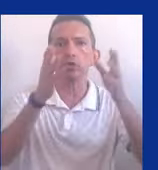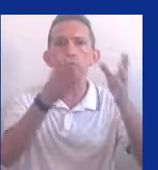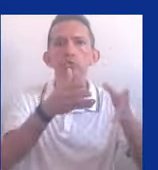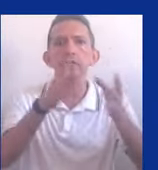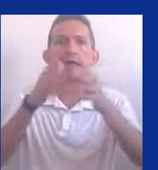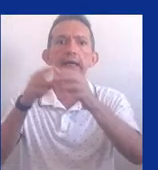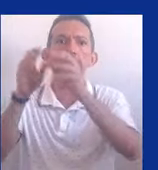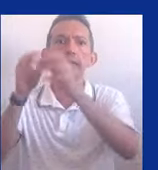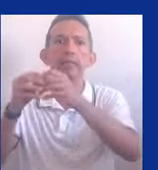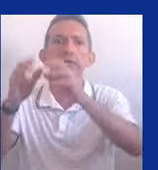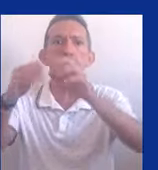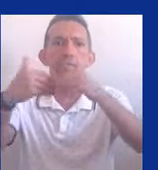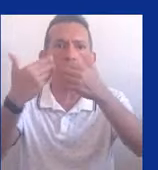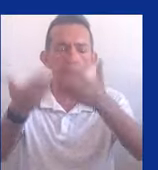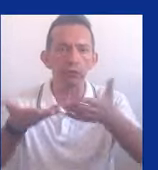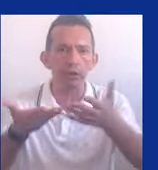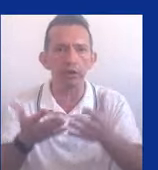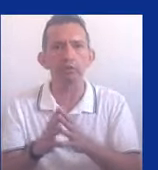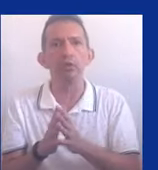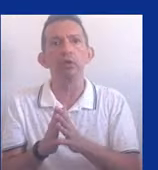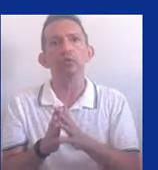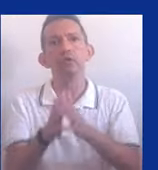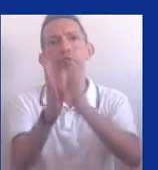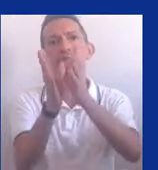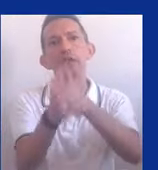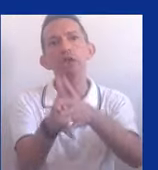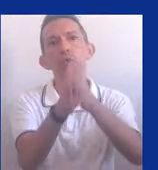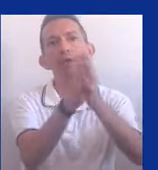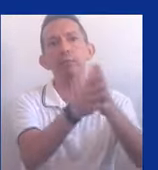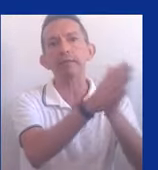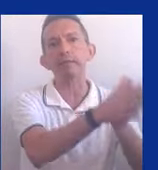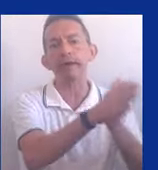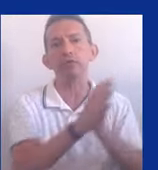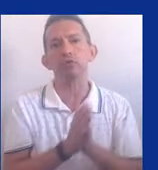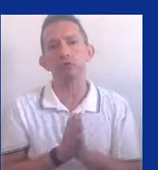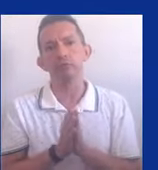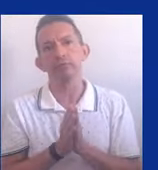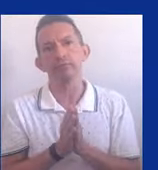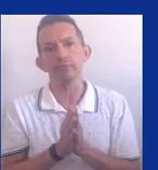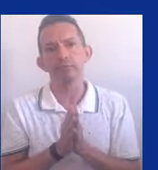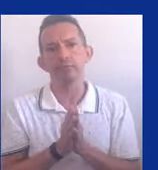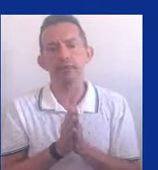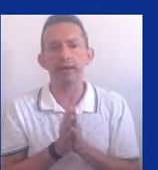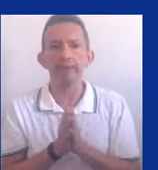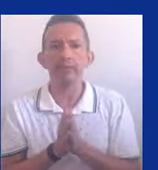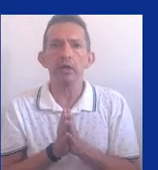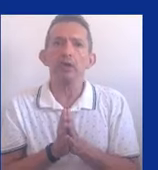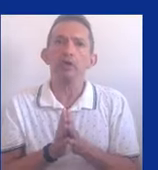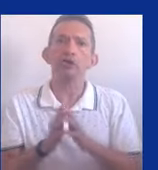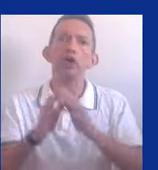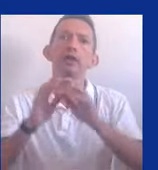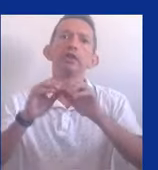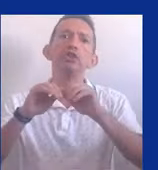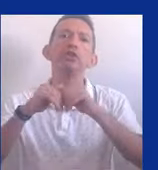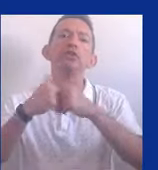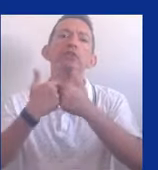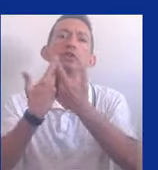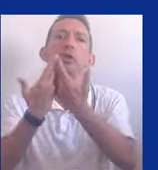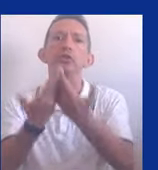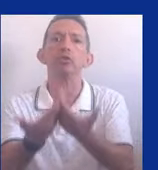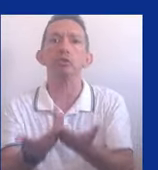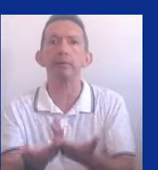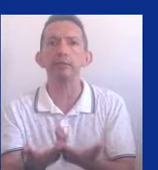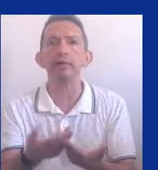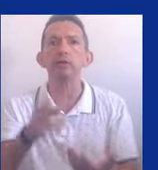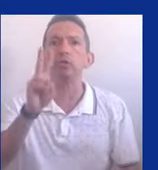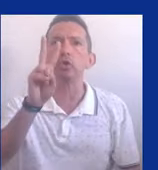Então esse conjunto de canais que se ramificam no fluido se chama de retículo endoplasmático. Tá? Só que a gente divide